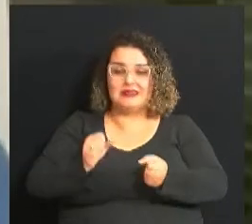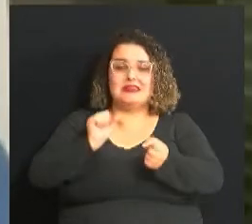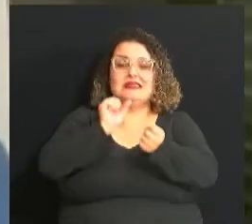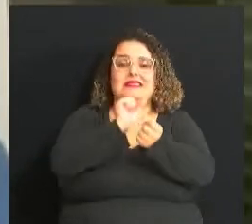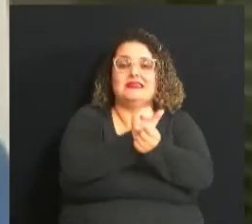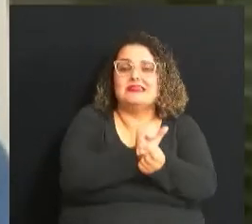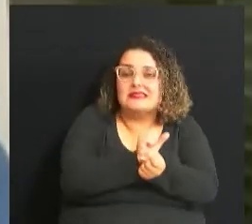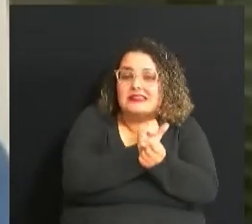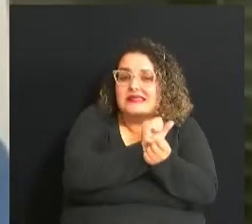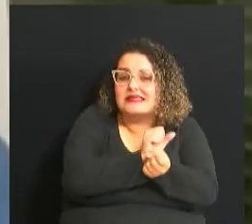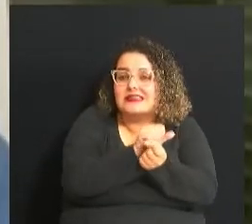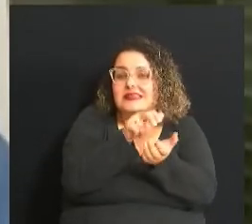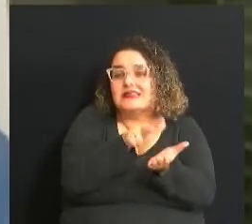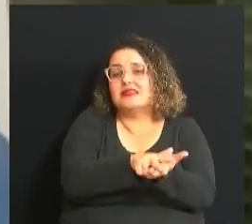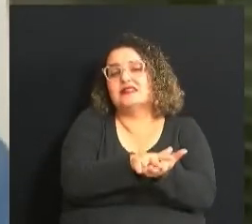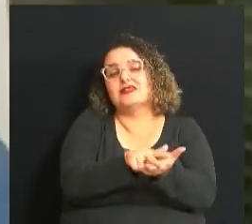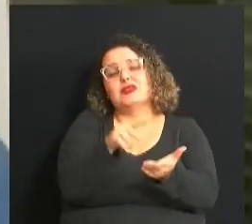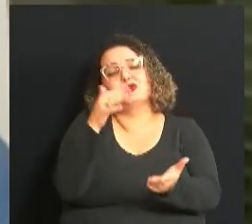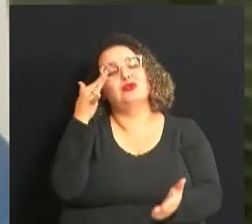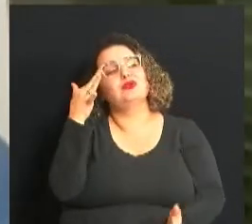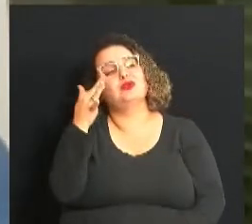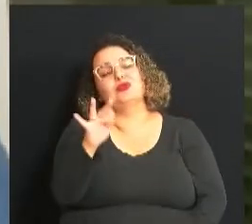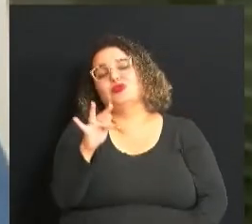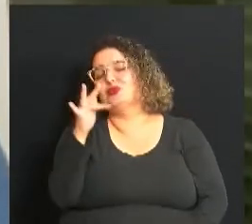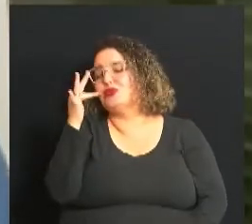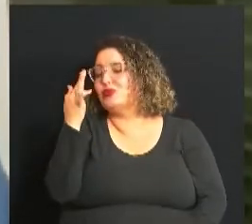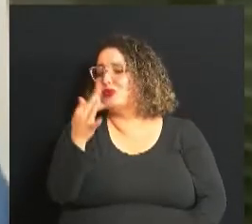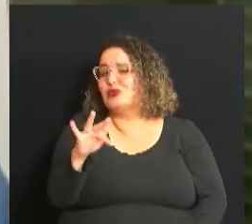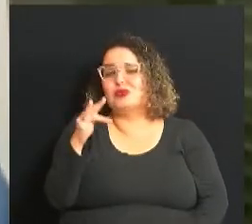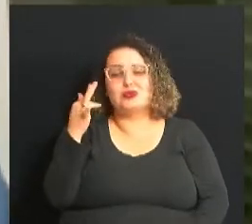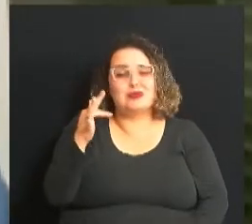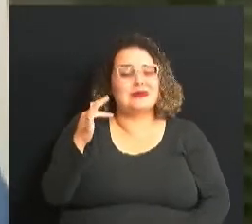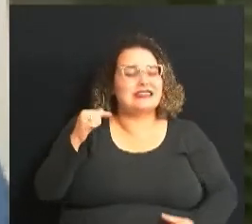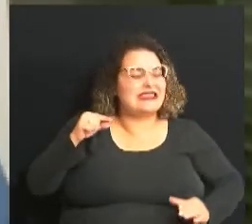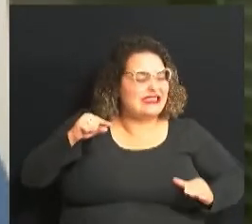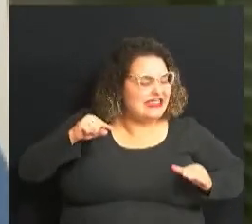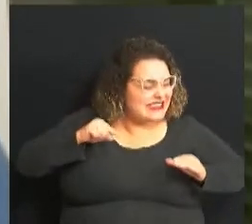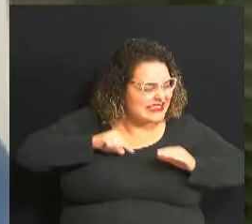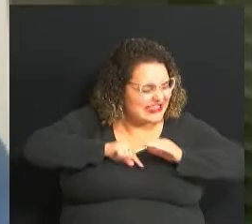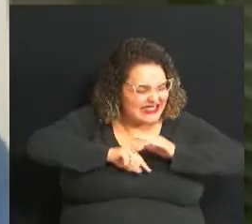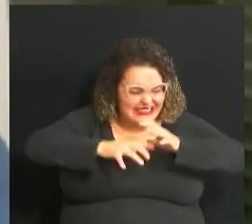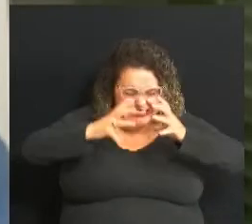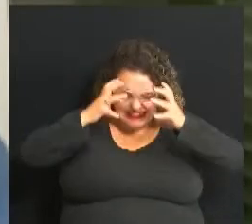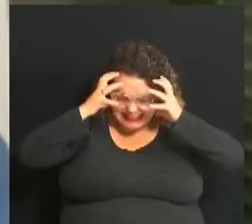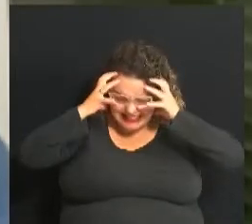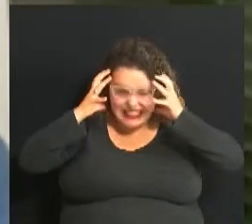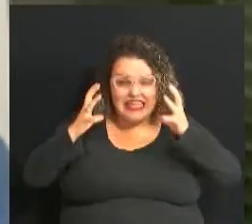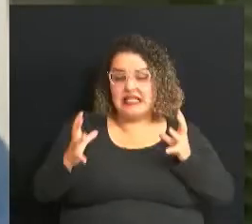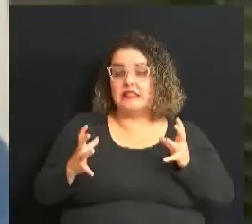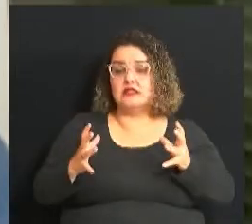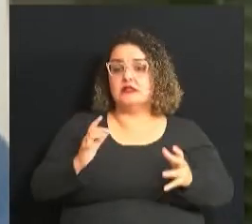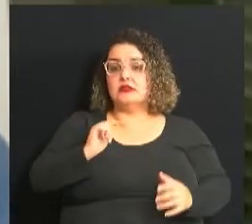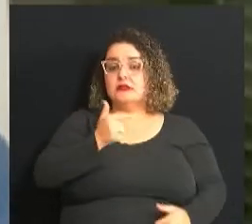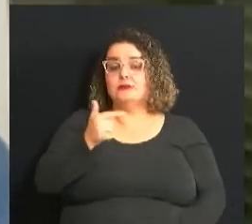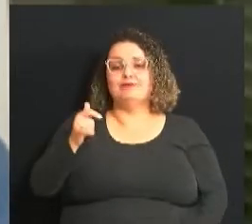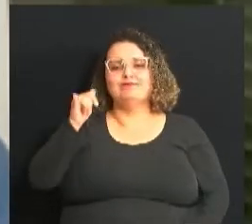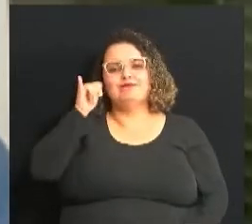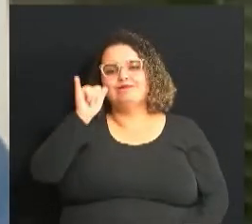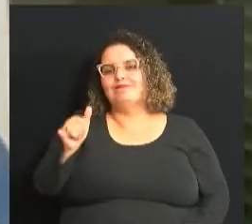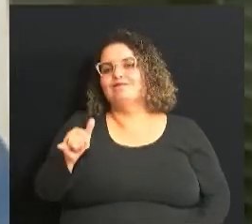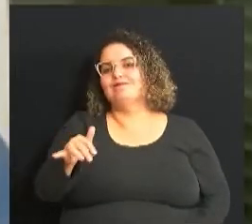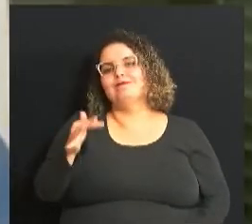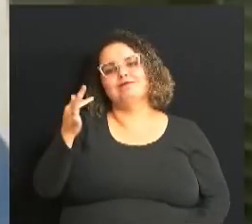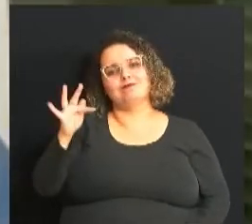com dores muito lancinantes. A gente, às vezes, não tem como evitar a dor do indivíduo. Então, no